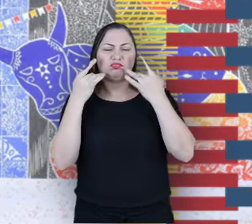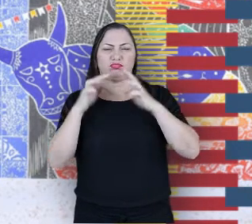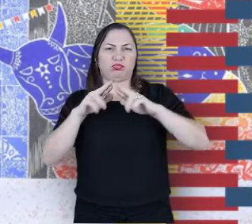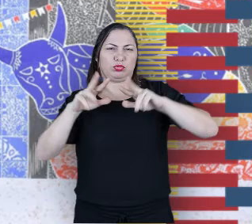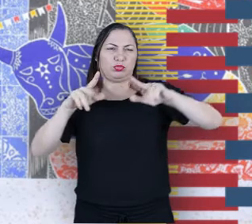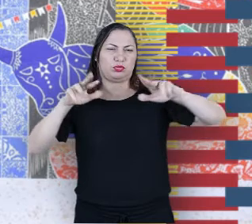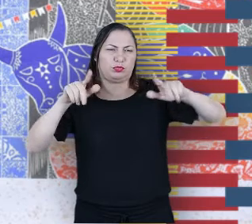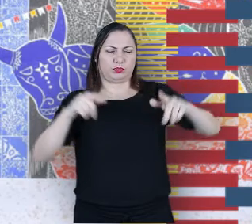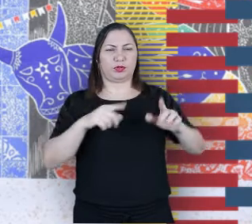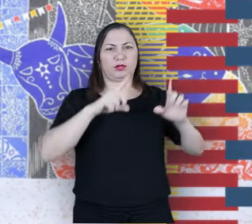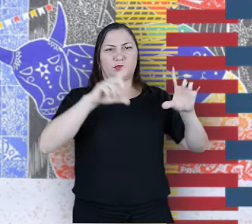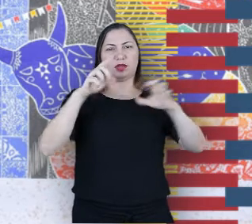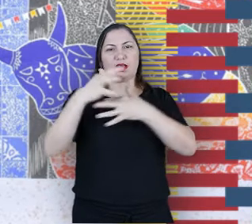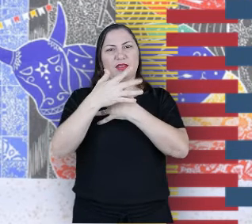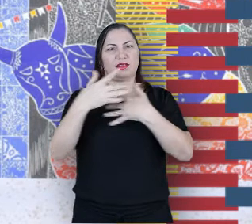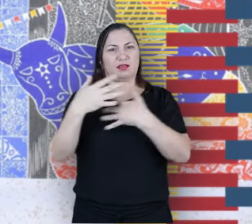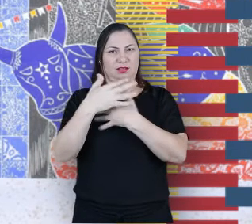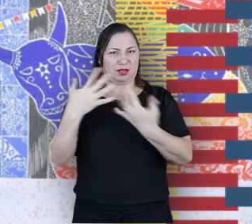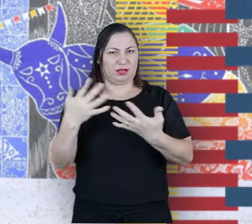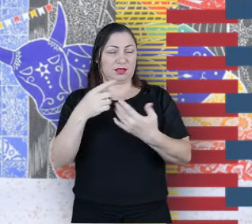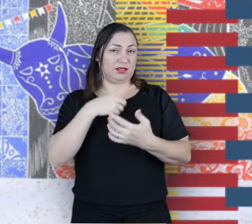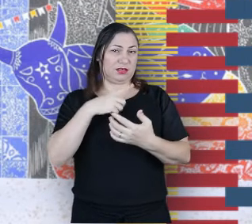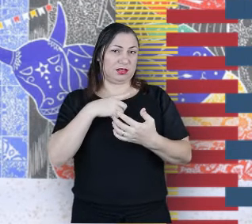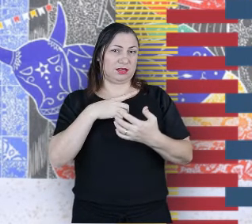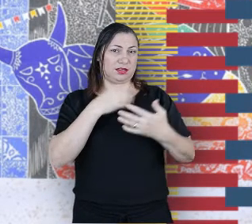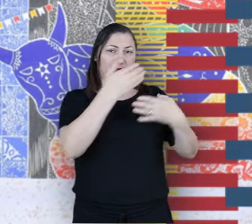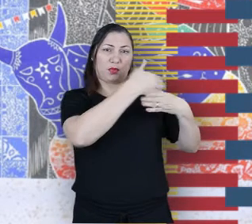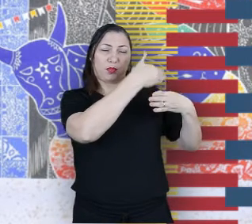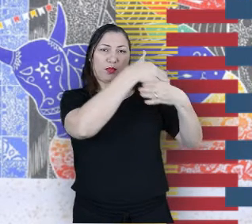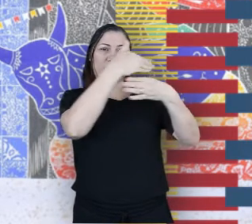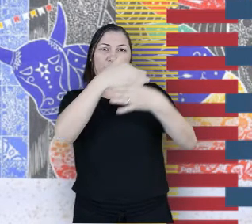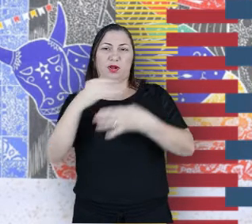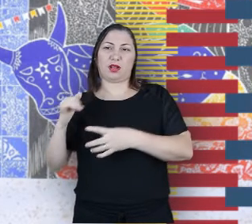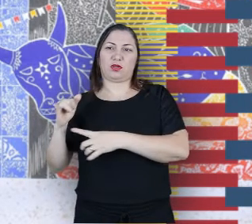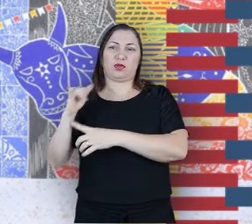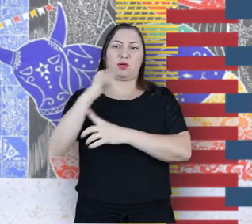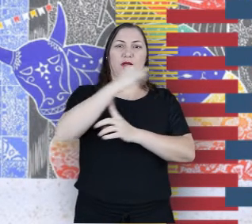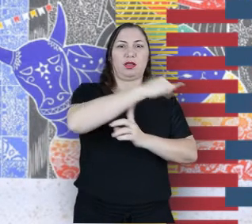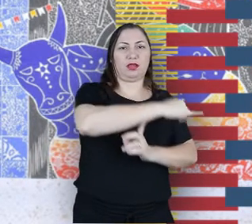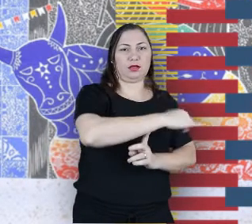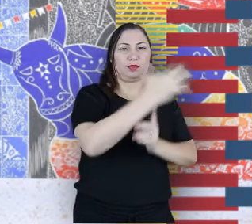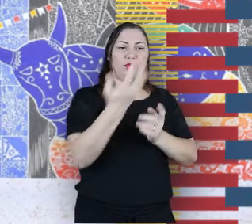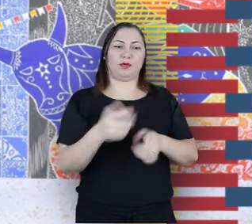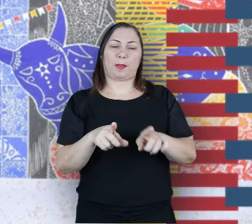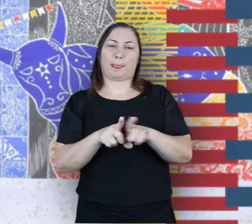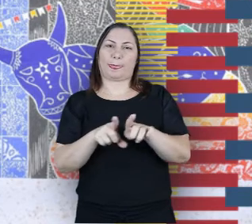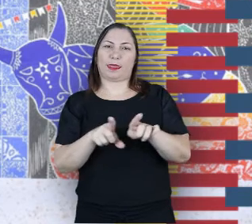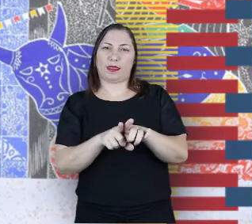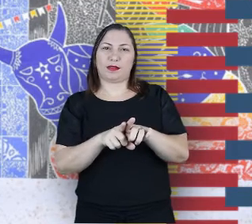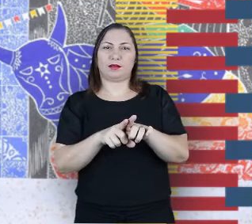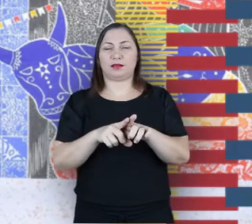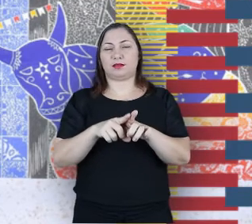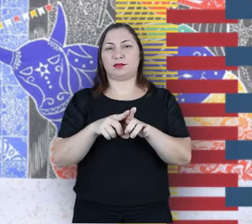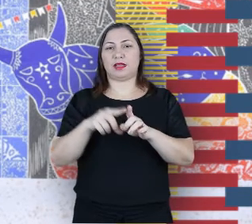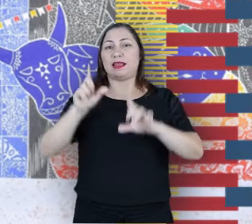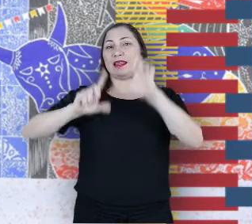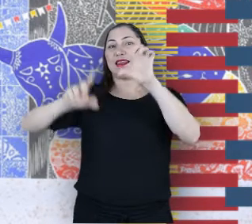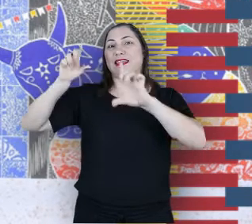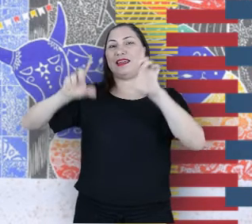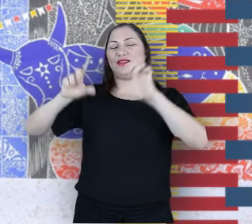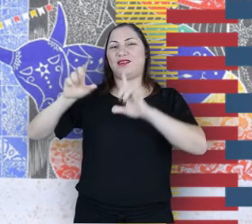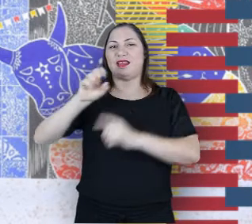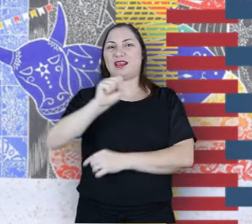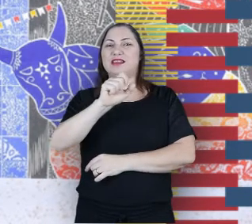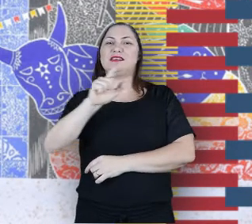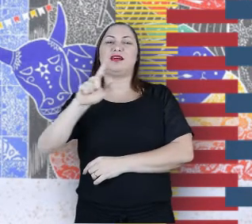maranhense, e a Dila, que ela trabalha arte na IFE e tem uma série de trabalhos dela espalhados